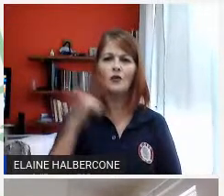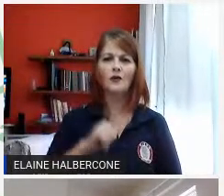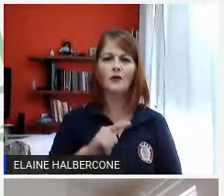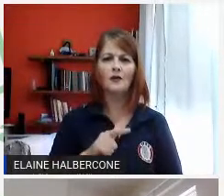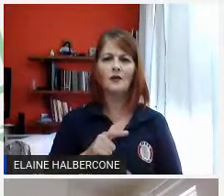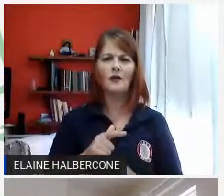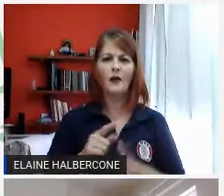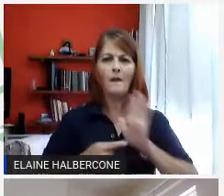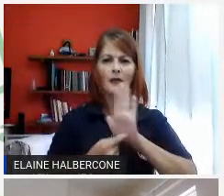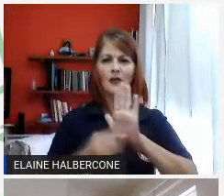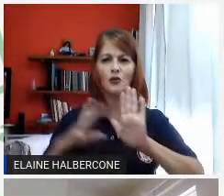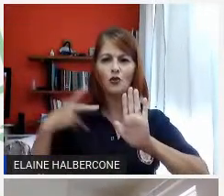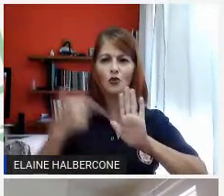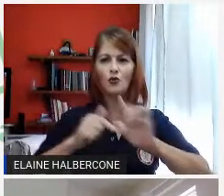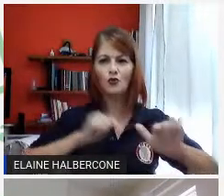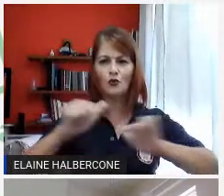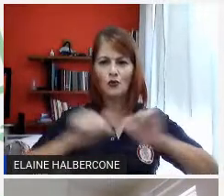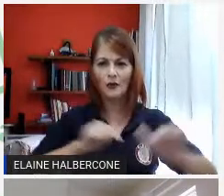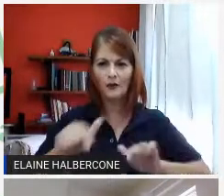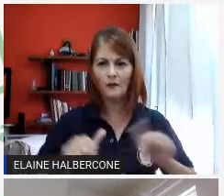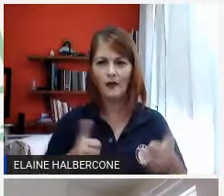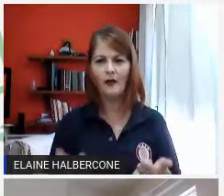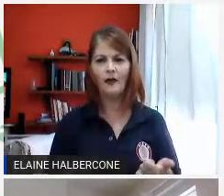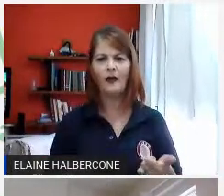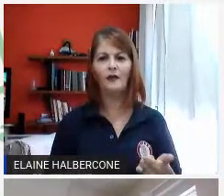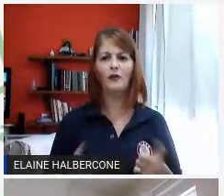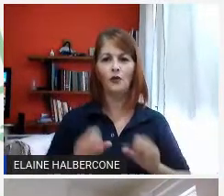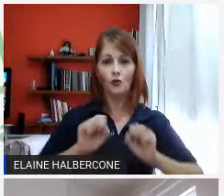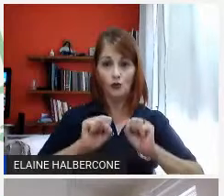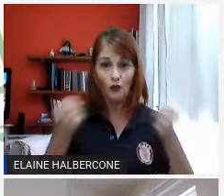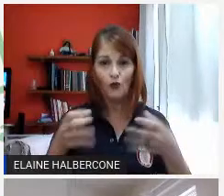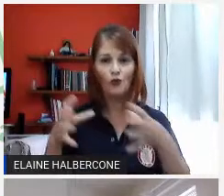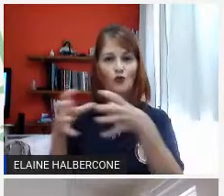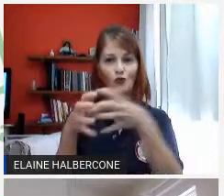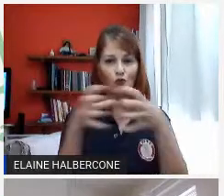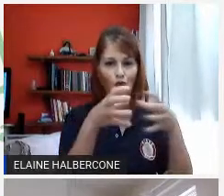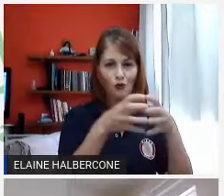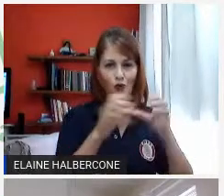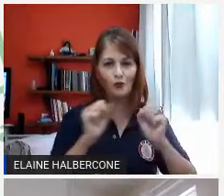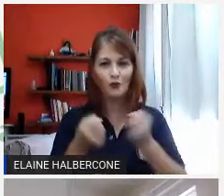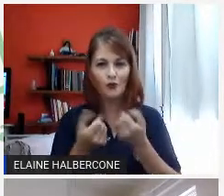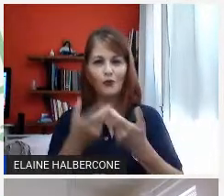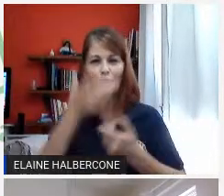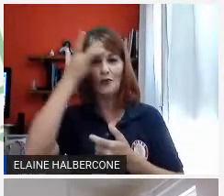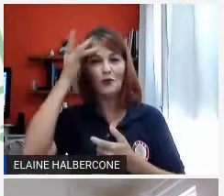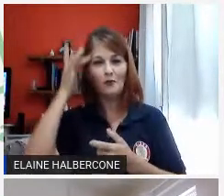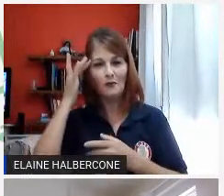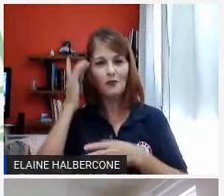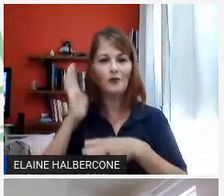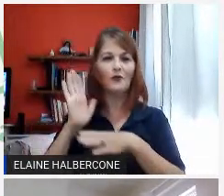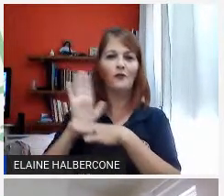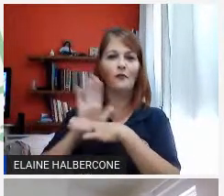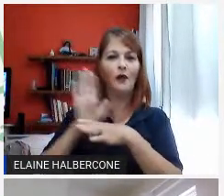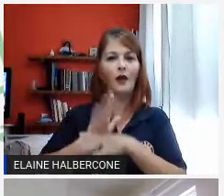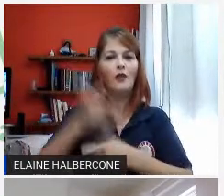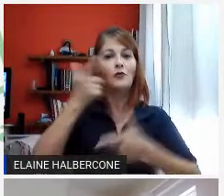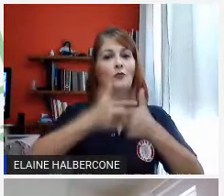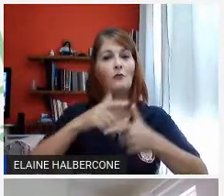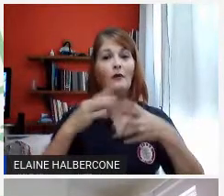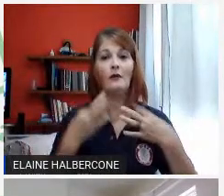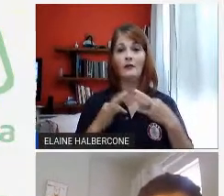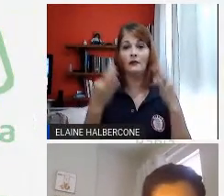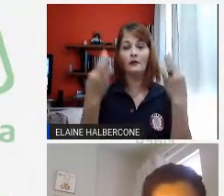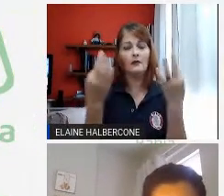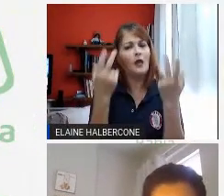né, no esforço coletivo aqui de bastidor para superar os problemas técnicos que são